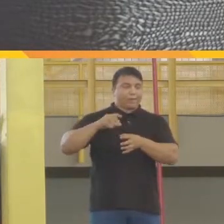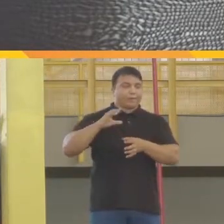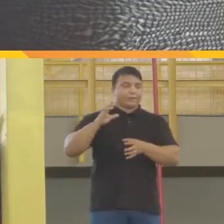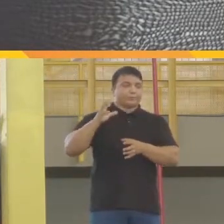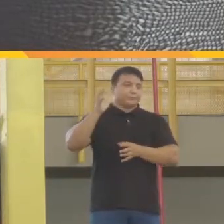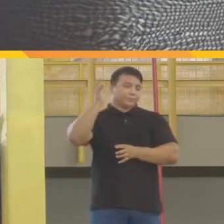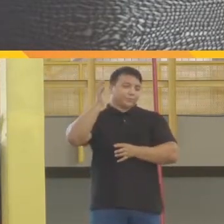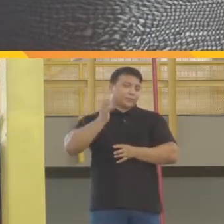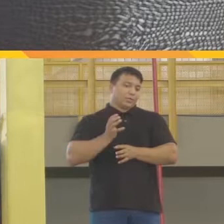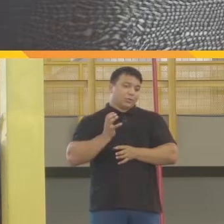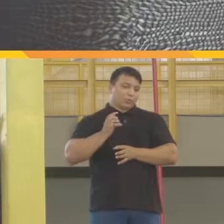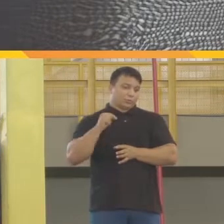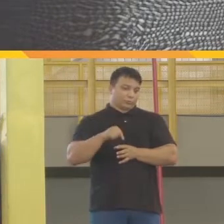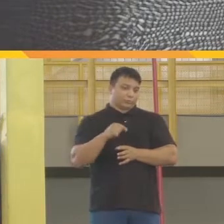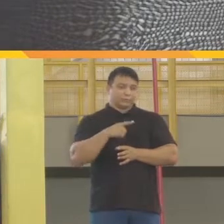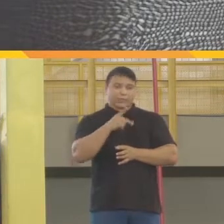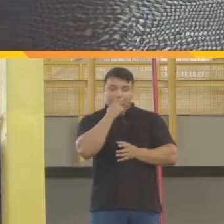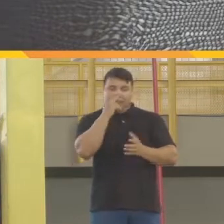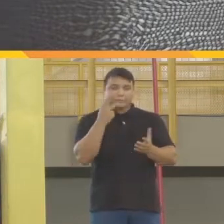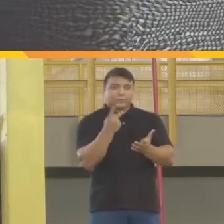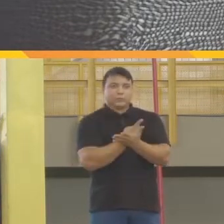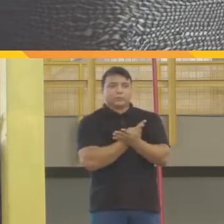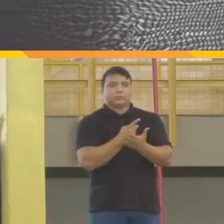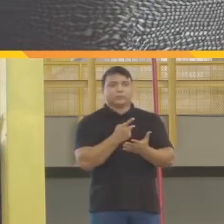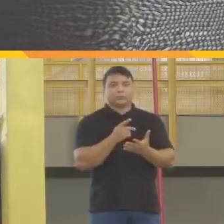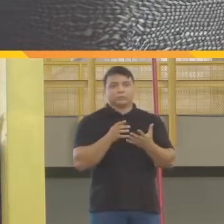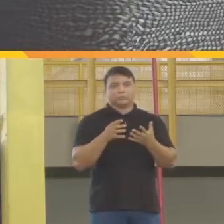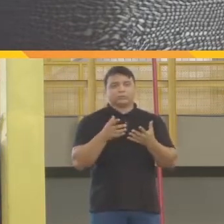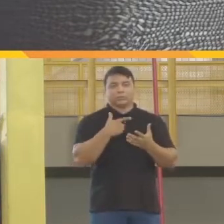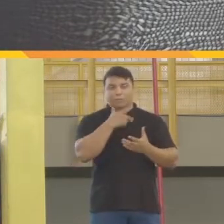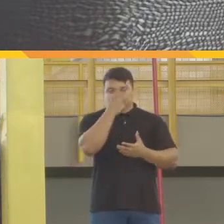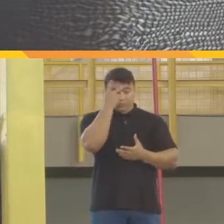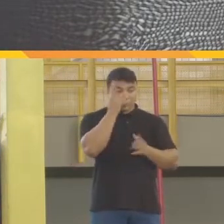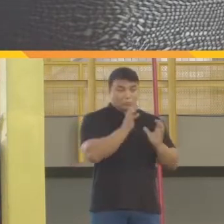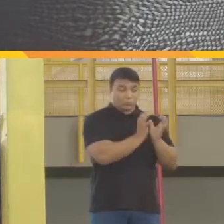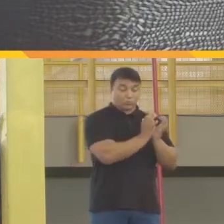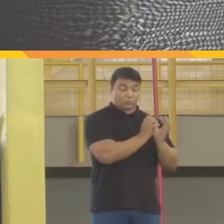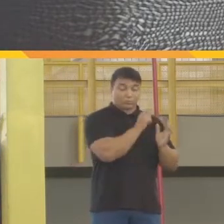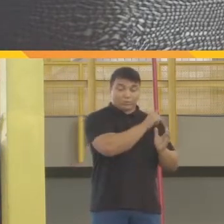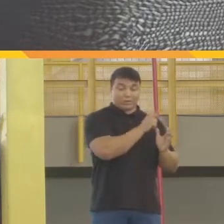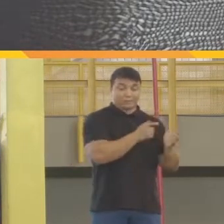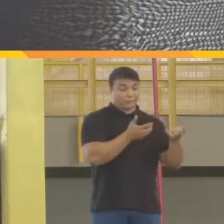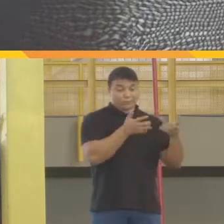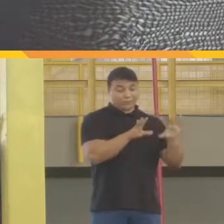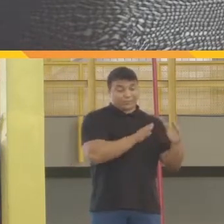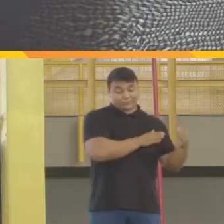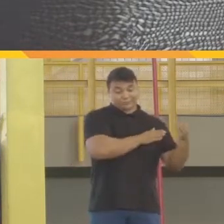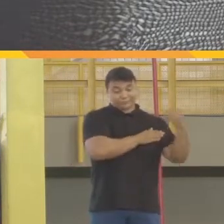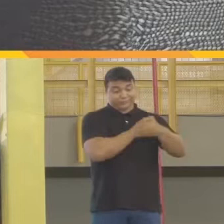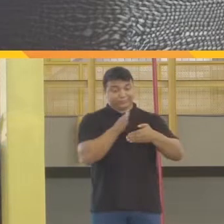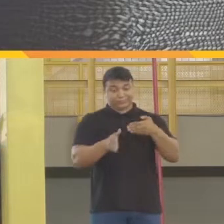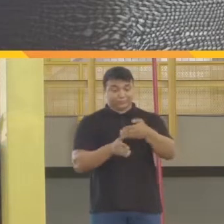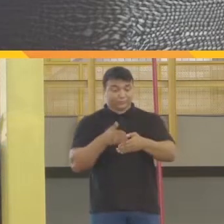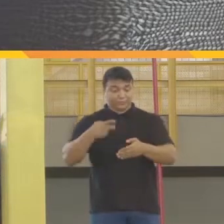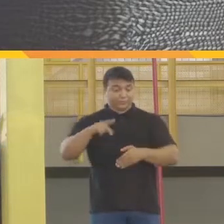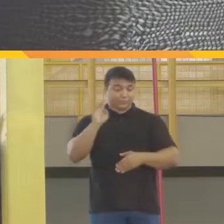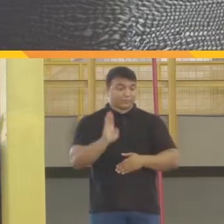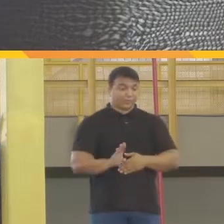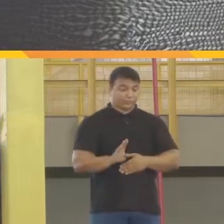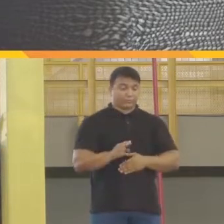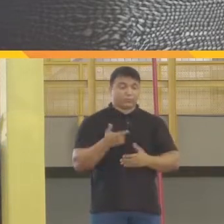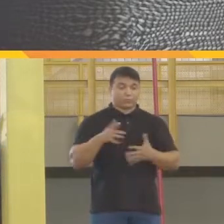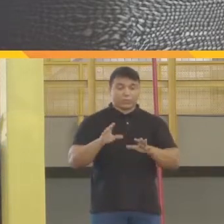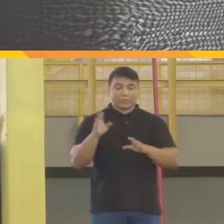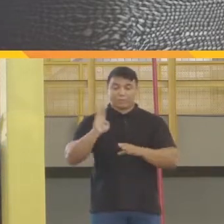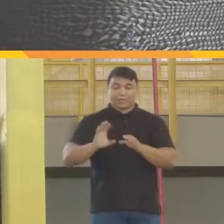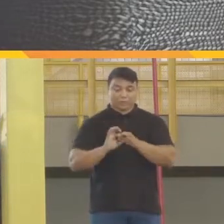corte, ainda que nós tenhamos muita resistência por parte da aristocracia portuguesa, que não desejava a independência do Brasil,